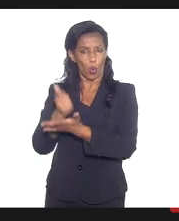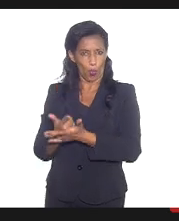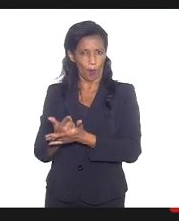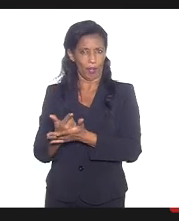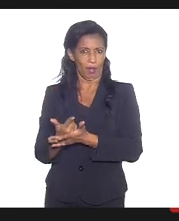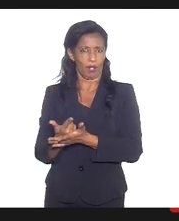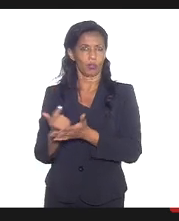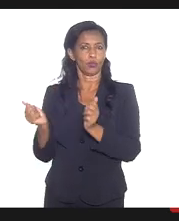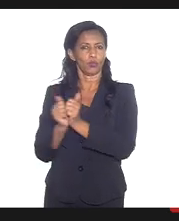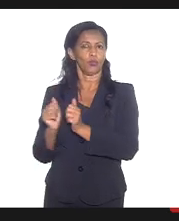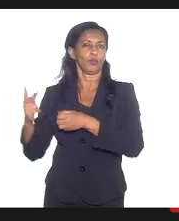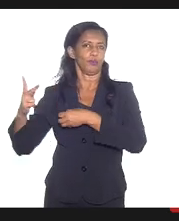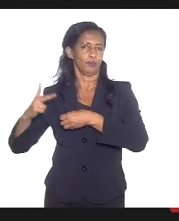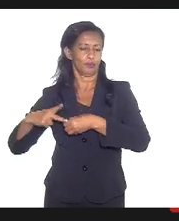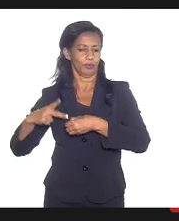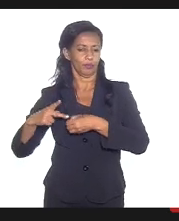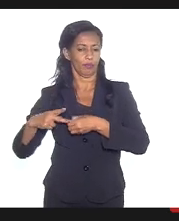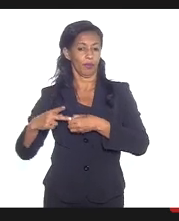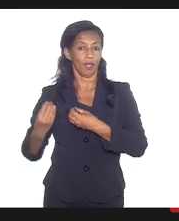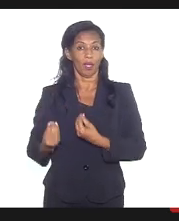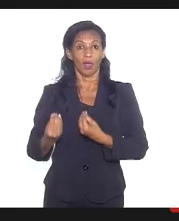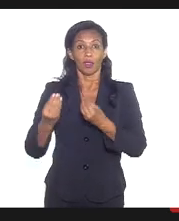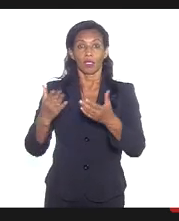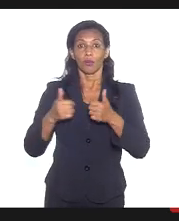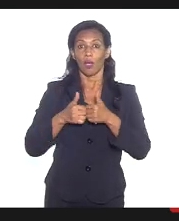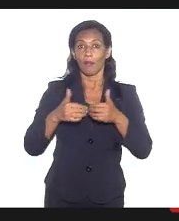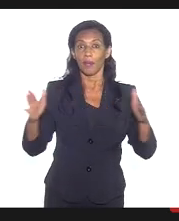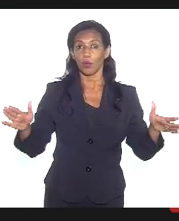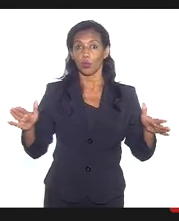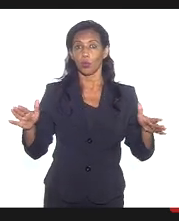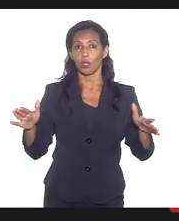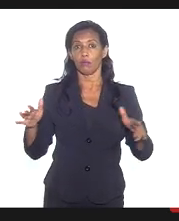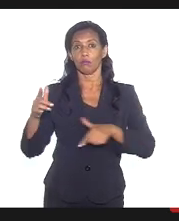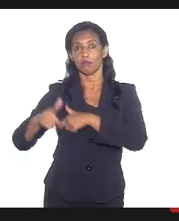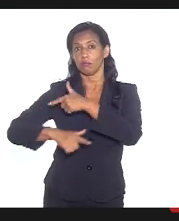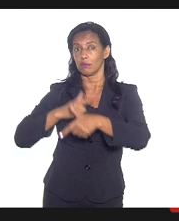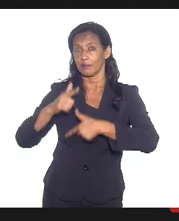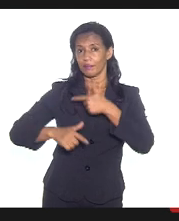da Petrobras, possibilitando a abertura do mercado.